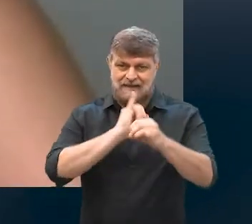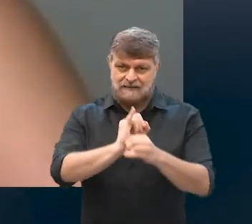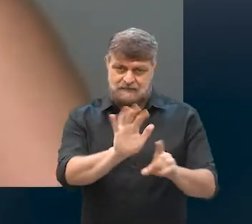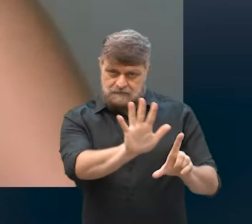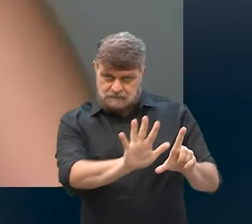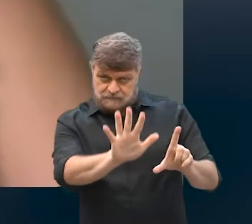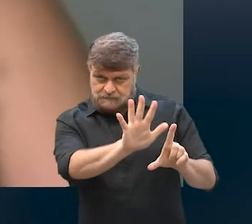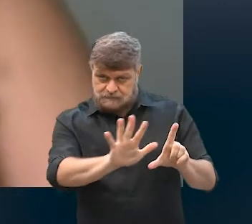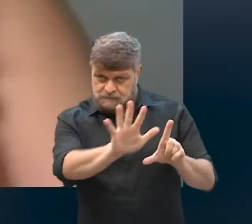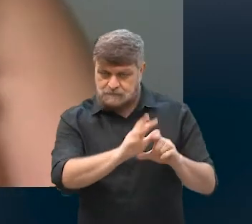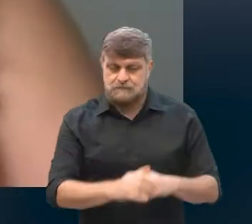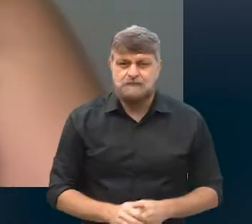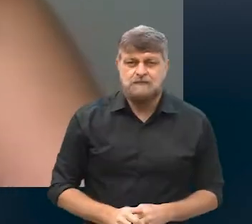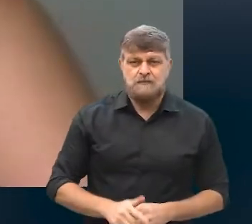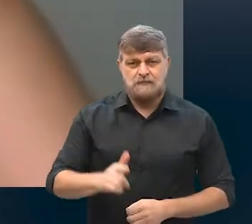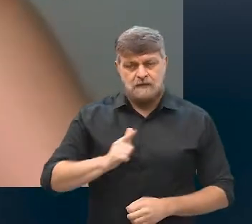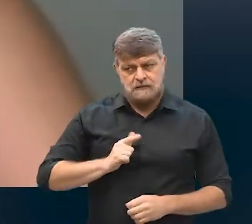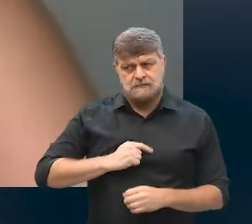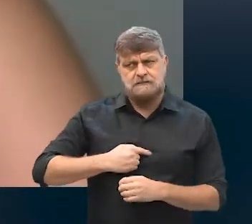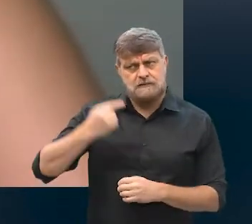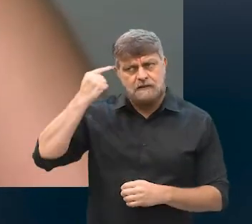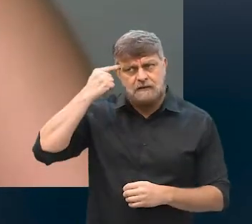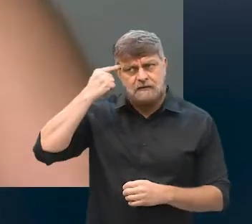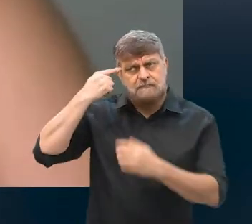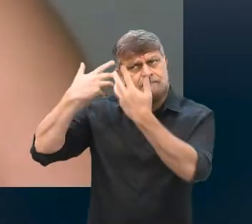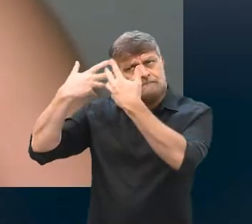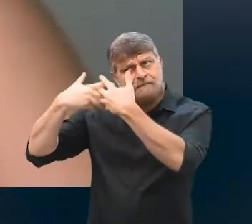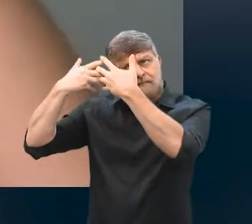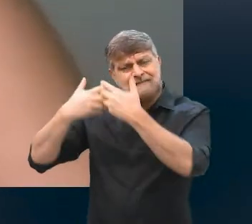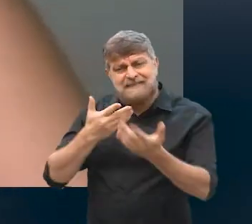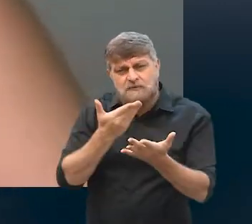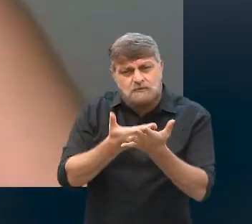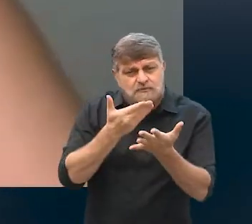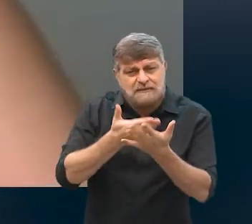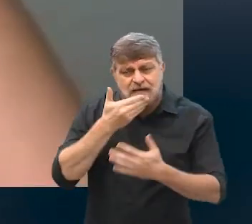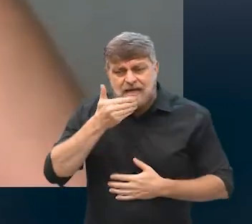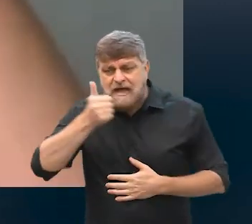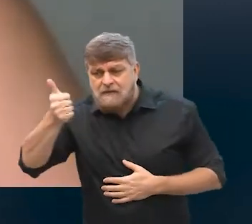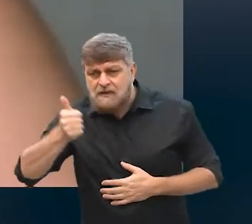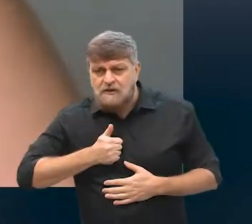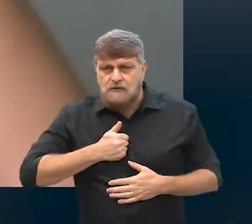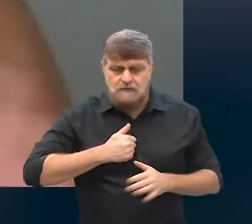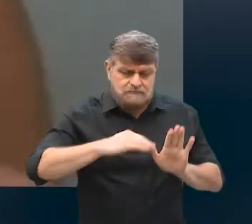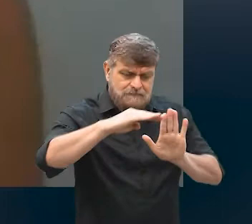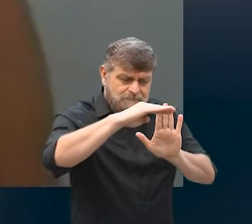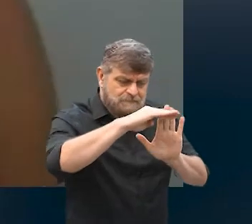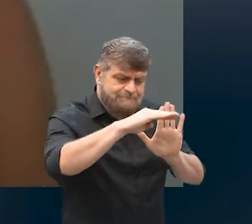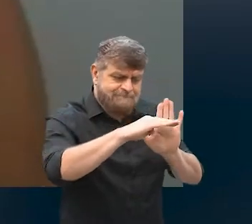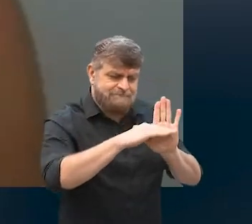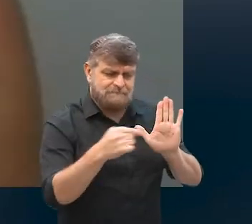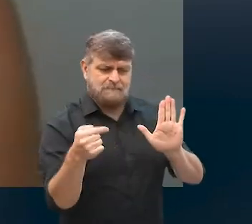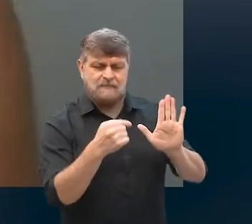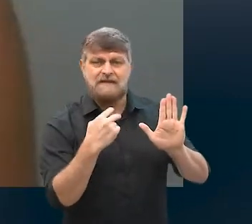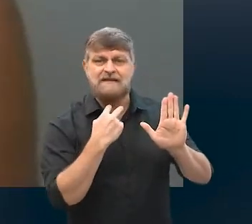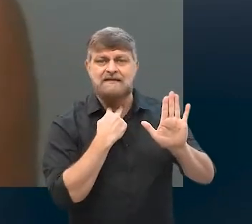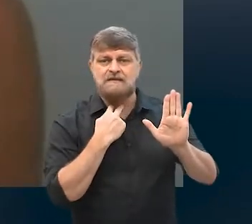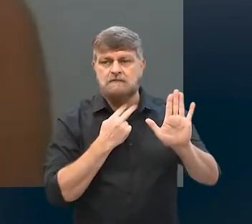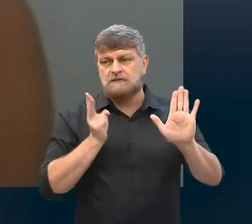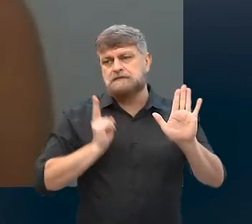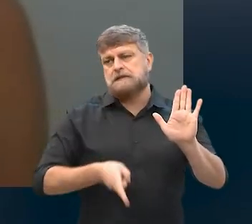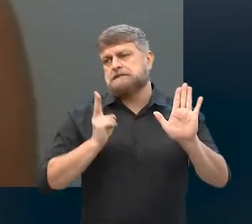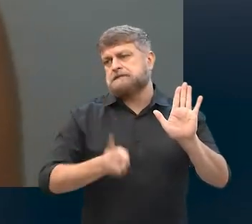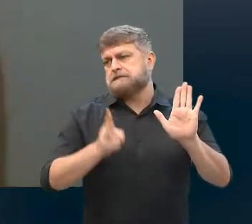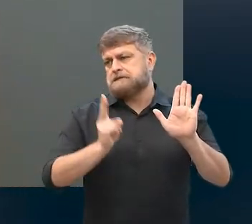ser muito bem pensado, estudado, como, por exemplo, a composição do cardápio, não pode ser necessariamente a